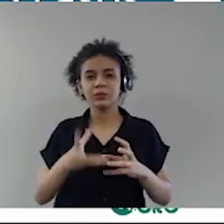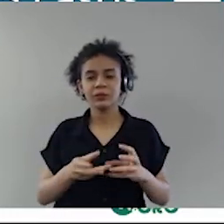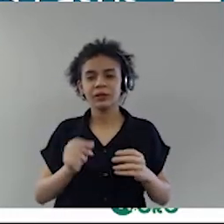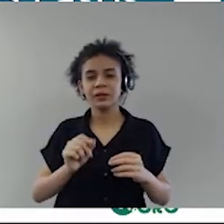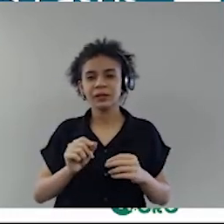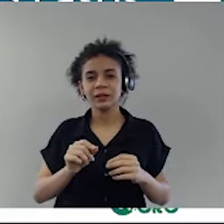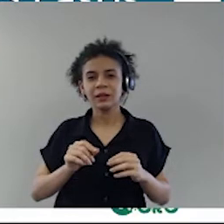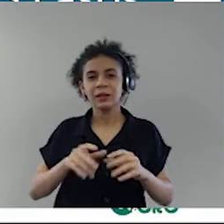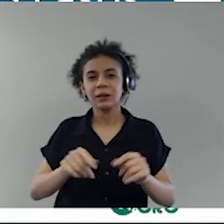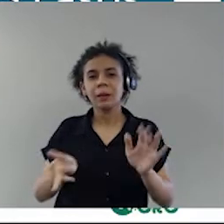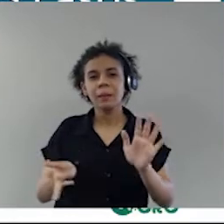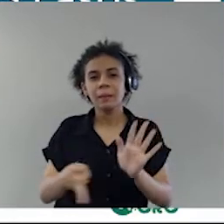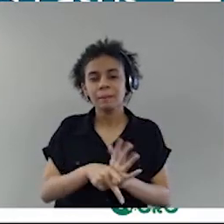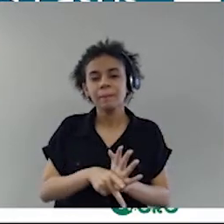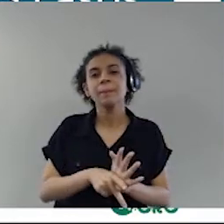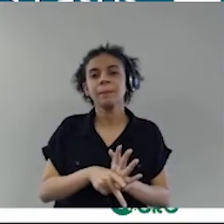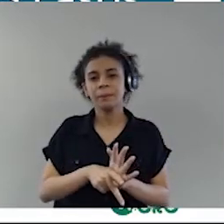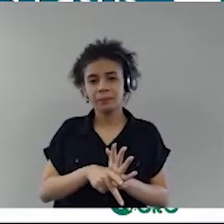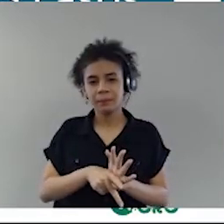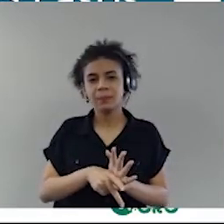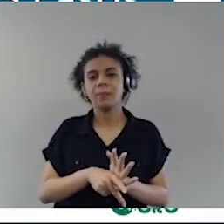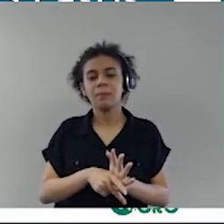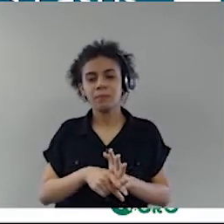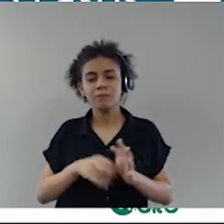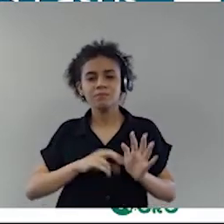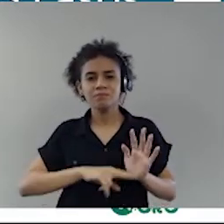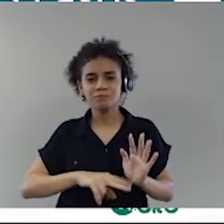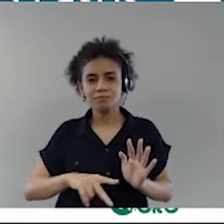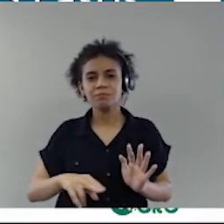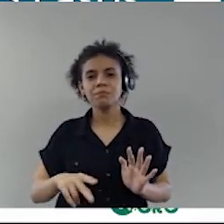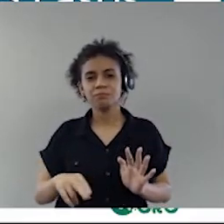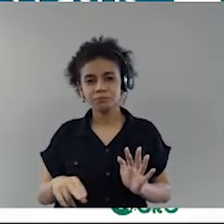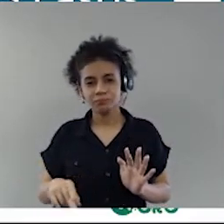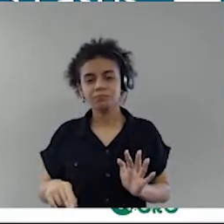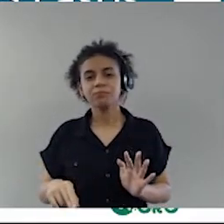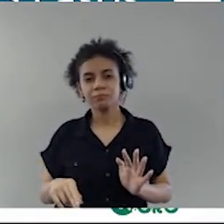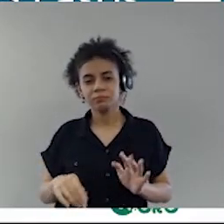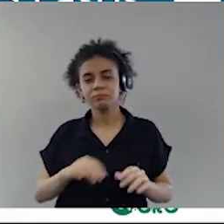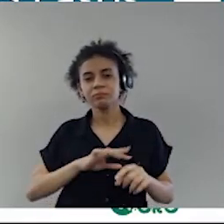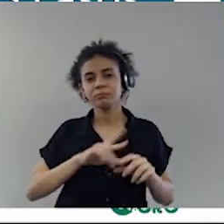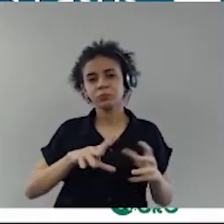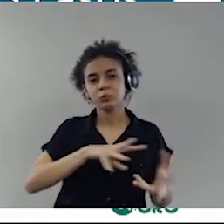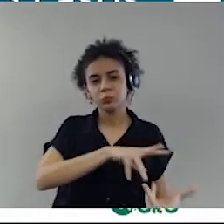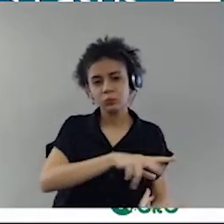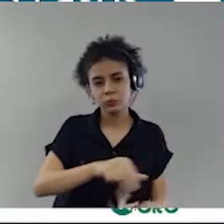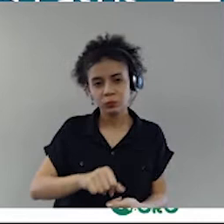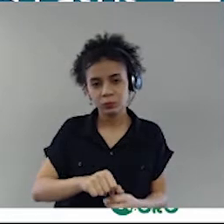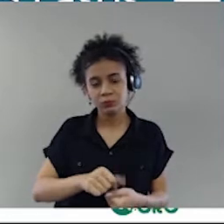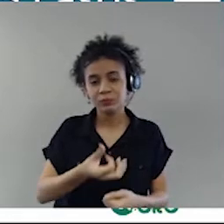equivalente a maior do que várias regiões, várias cidades do mundo.